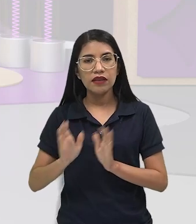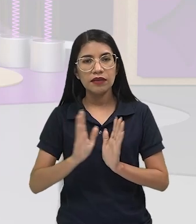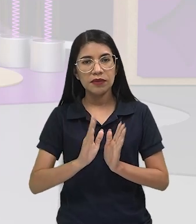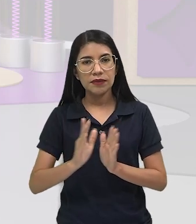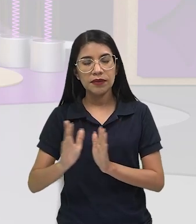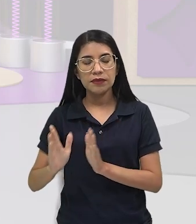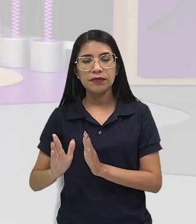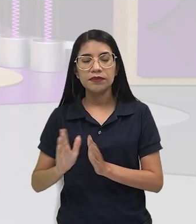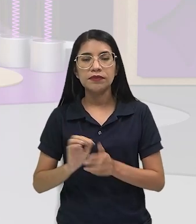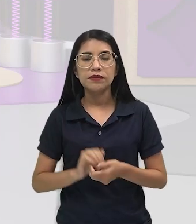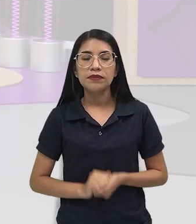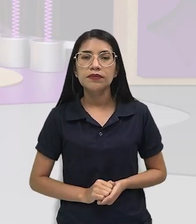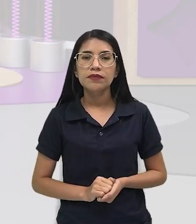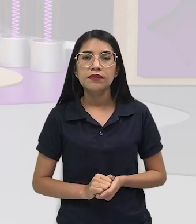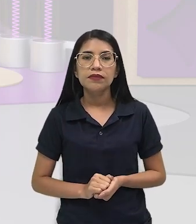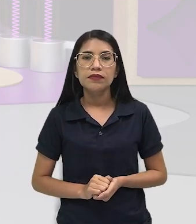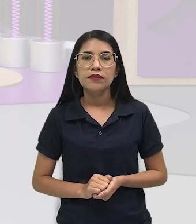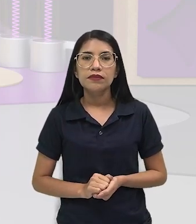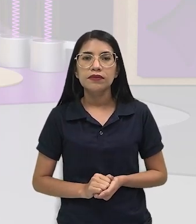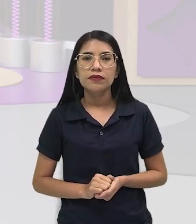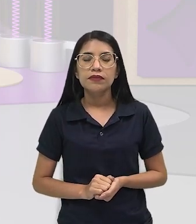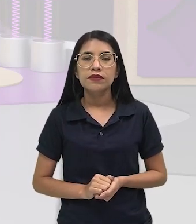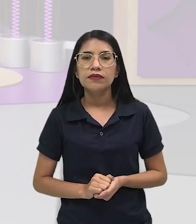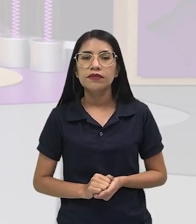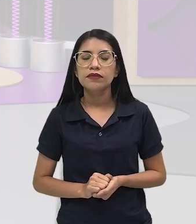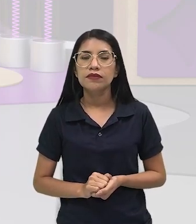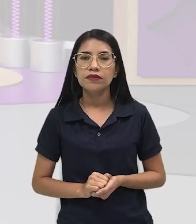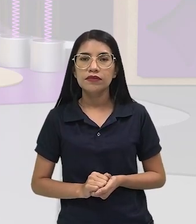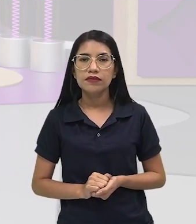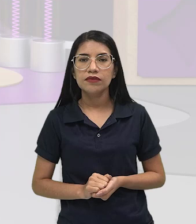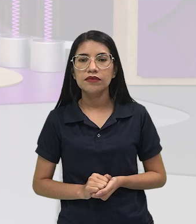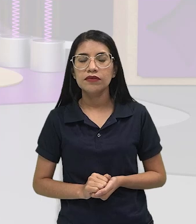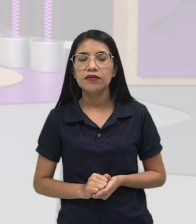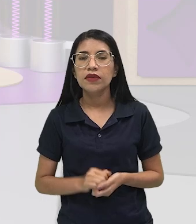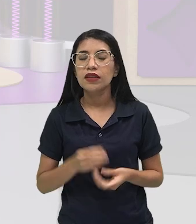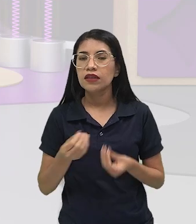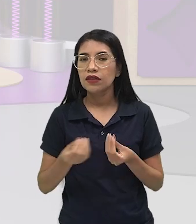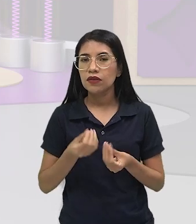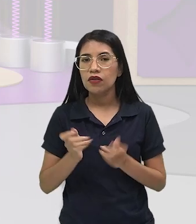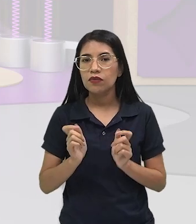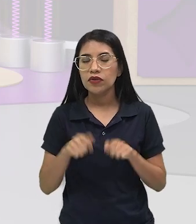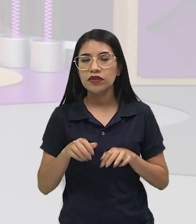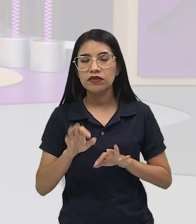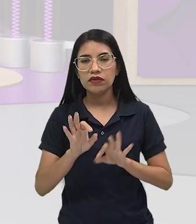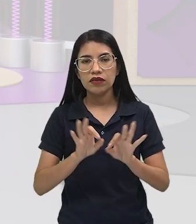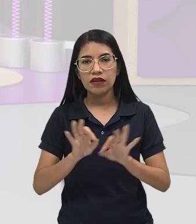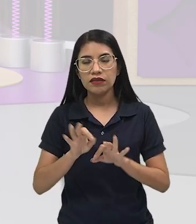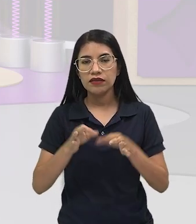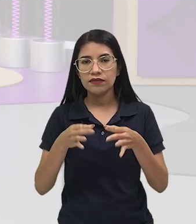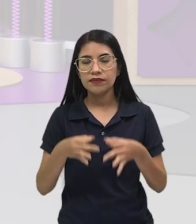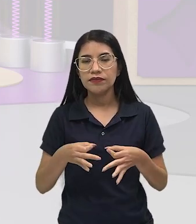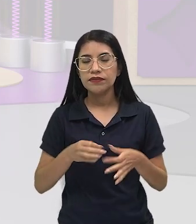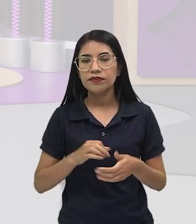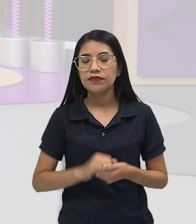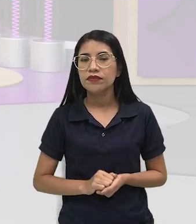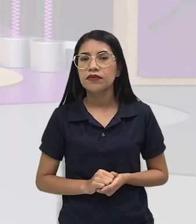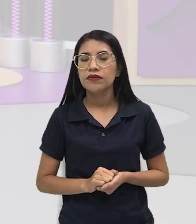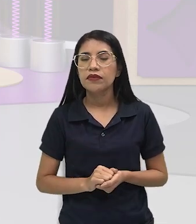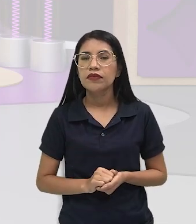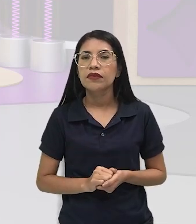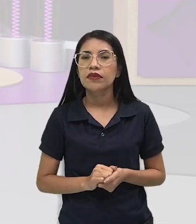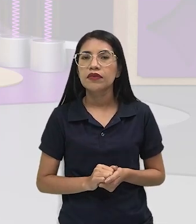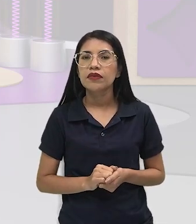em outras palavras, ela precisa estar organizada. E como você vai organizar? Primeiramente, você